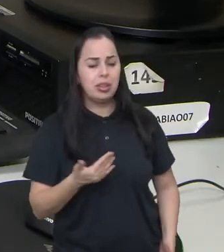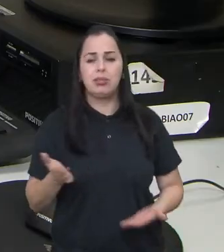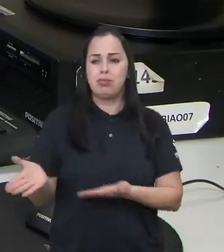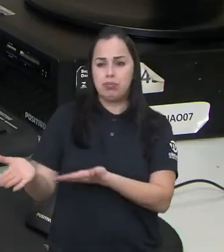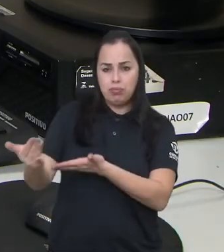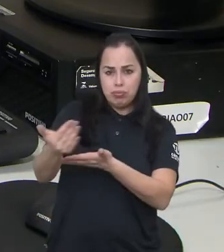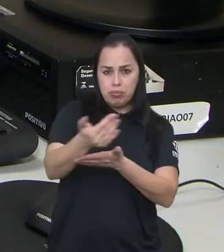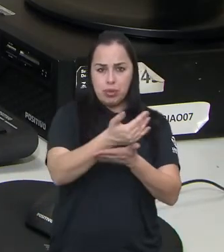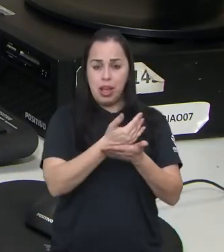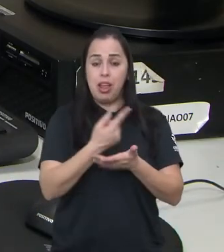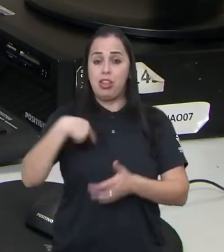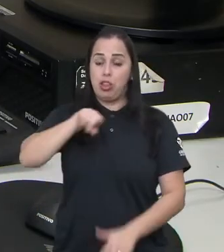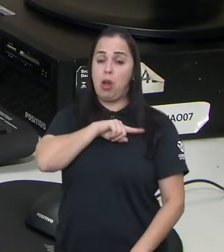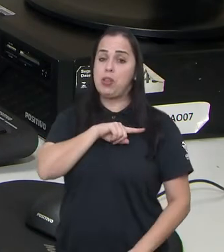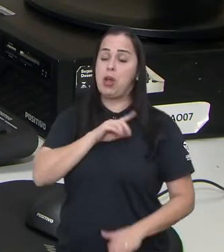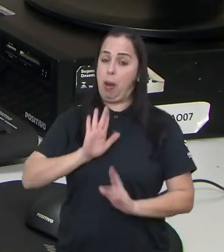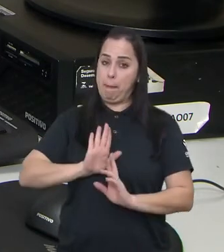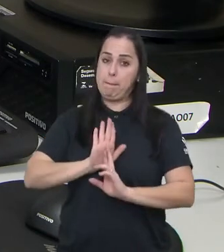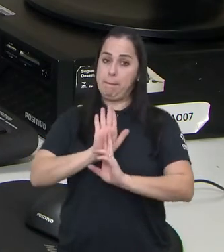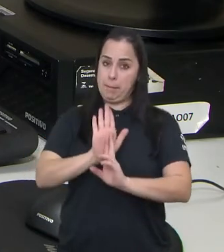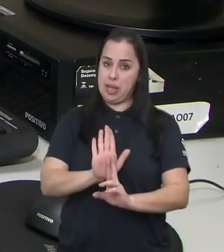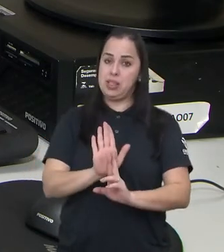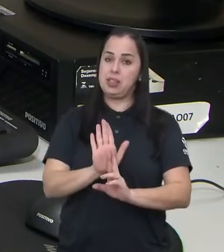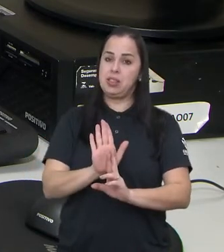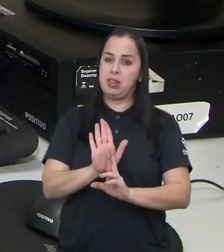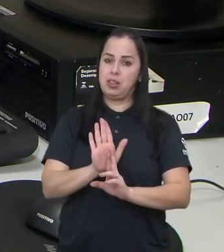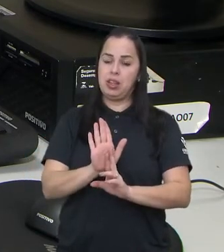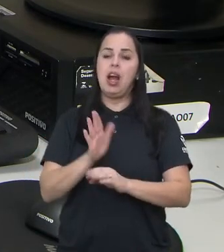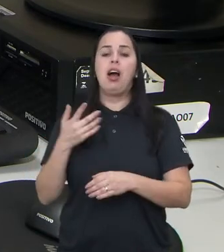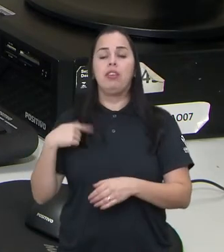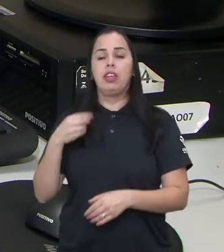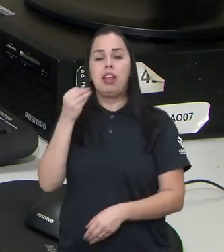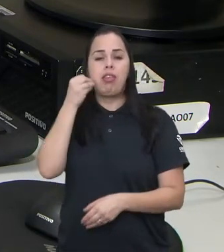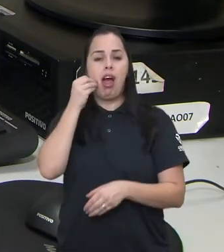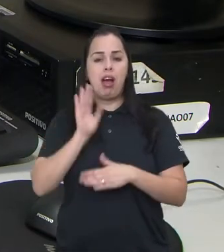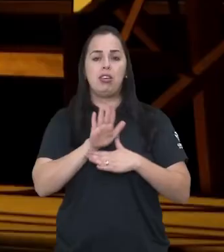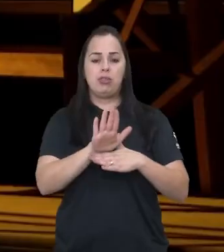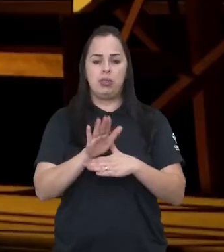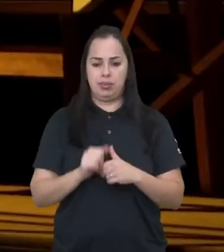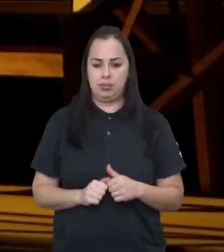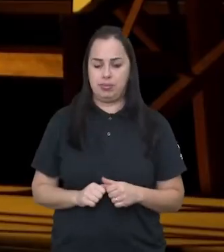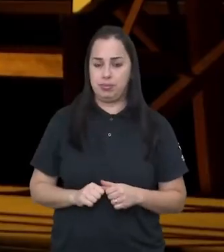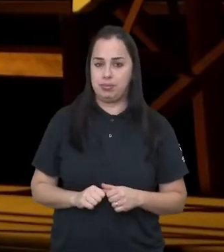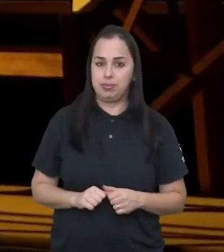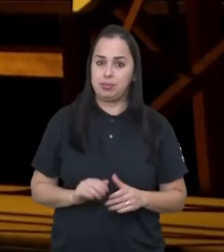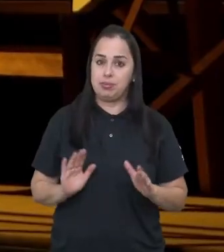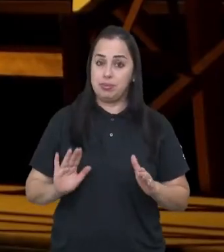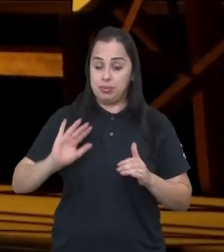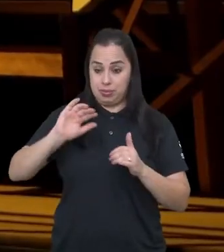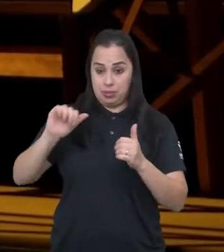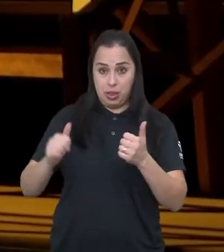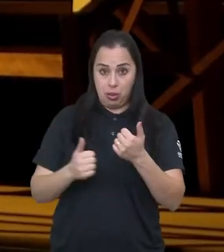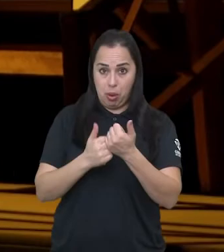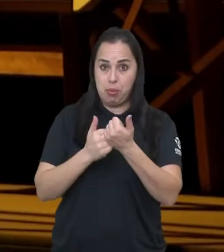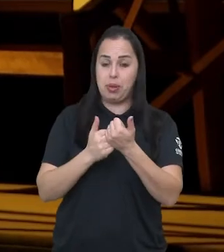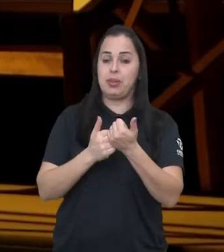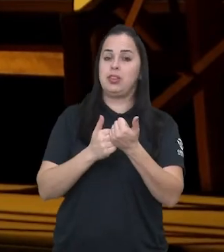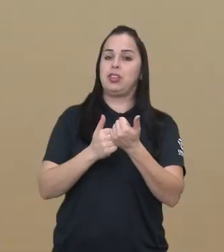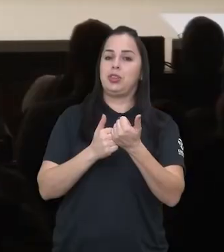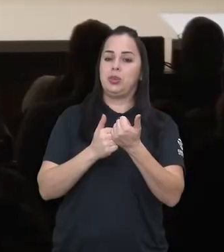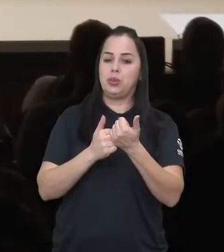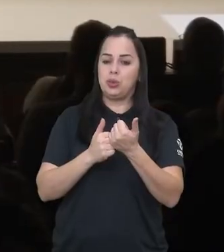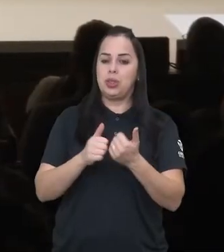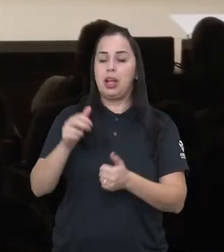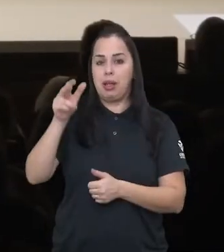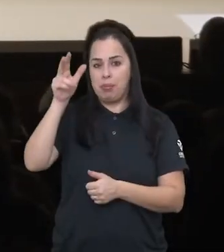Então a gente, como um representante, a gente corre atrás para tentar ajudar da melhor maneira. Mesmo com o apoio e incentivo do